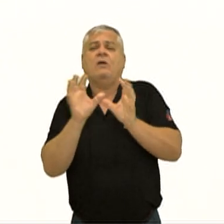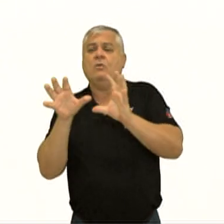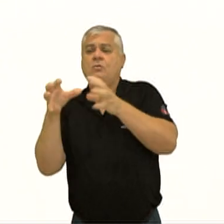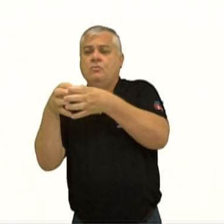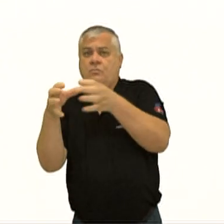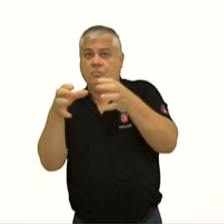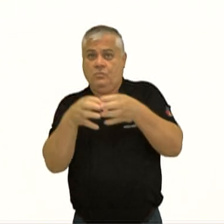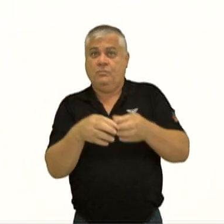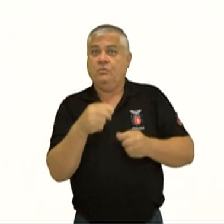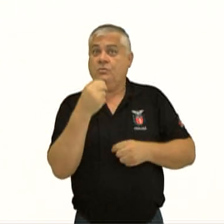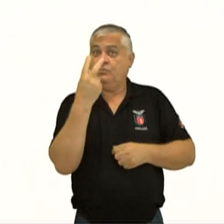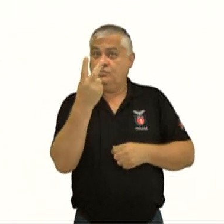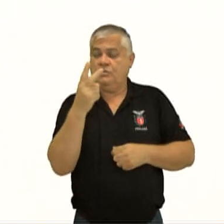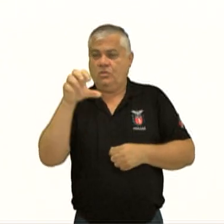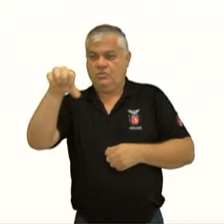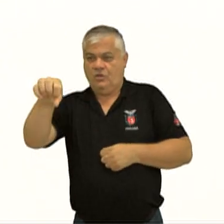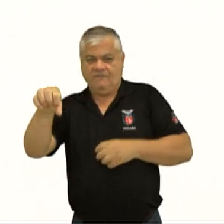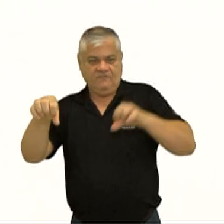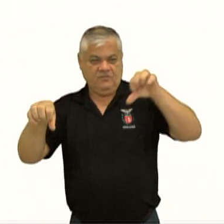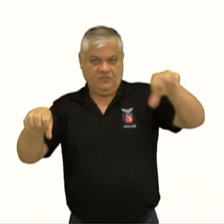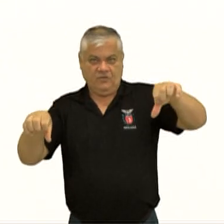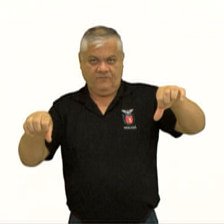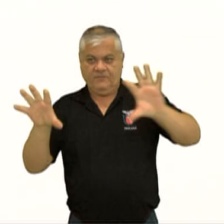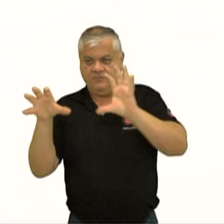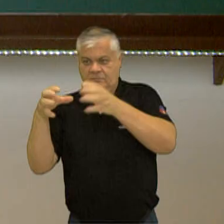São duas equipes de 9 jogadores, tá?